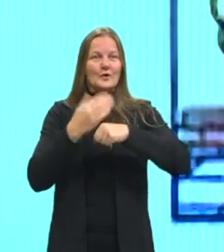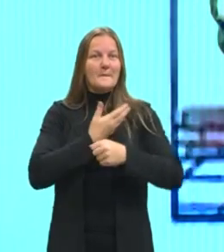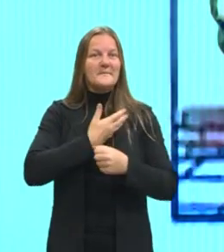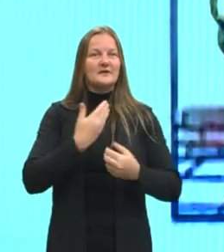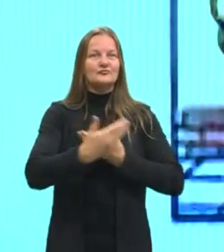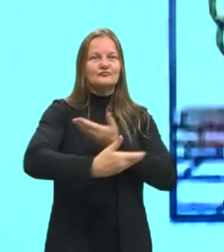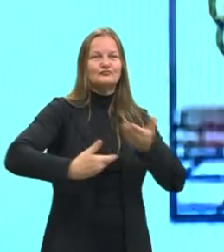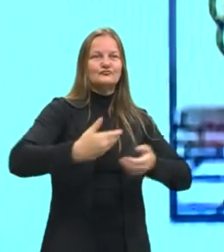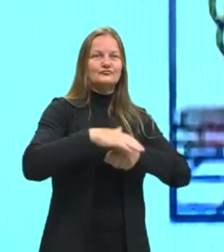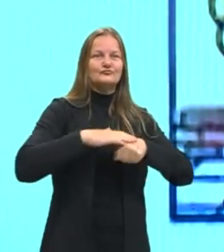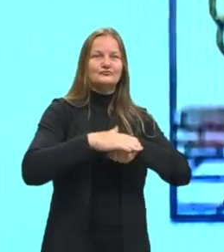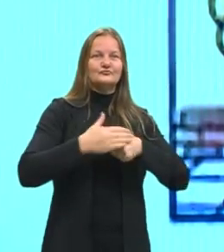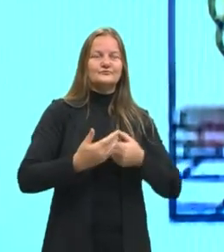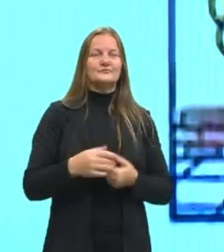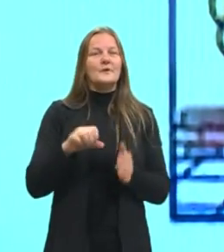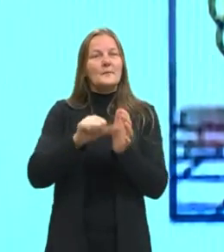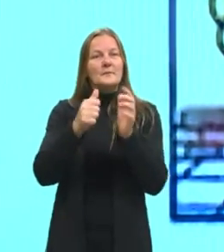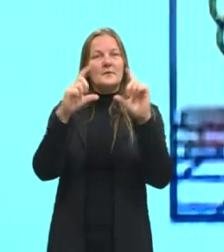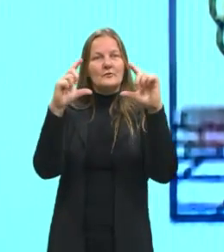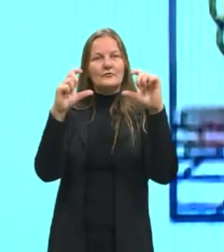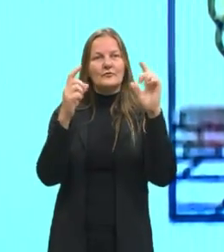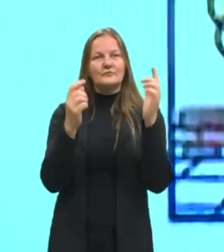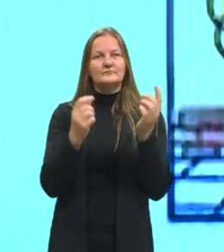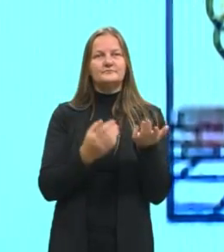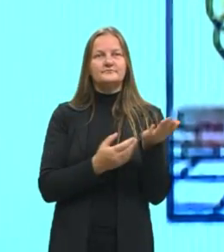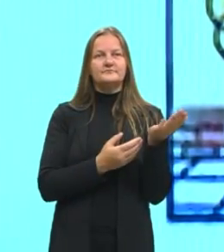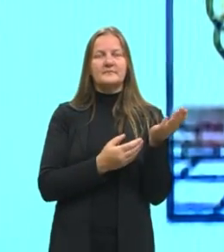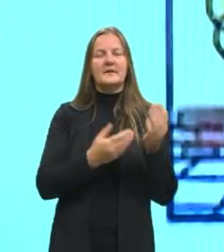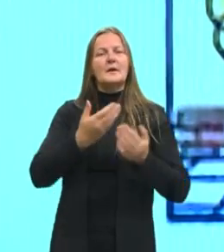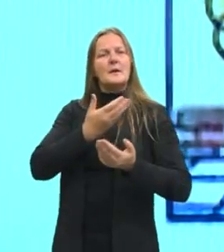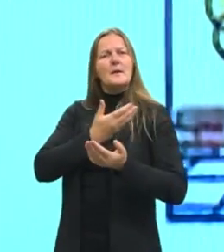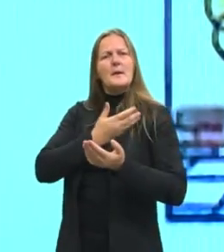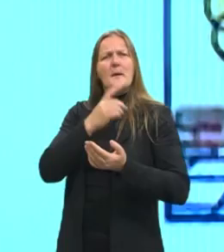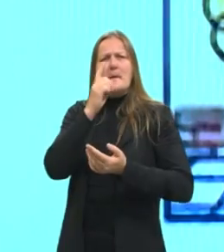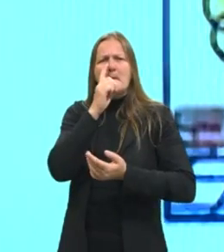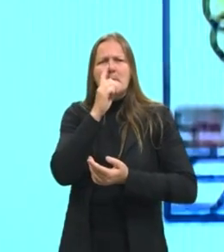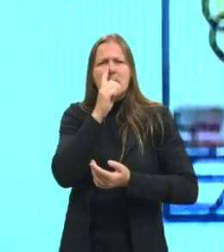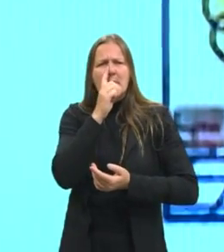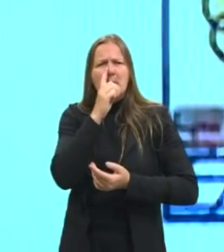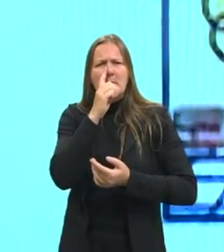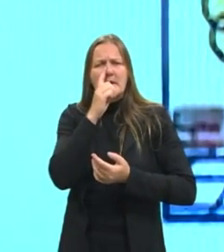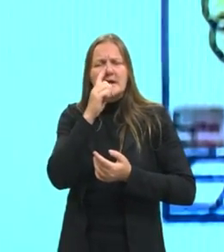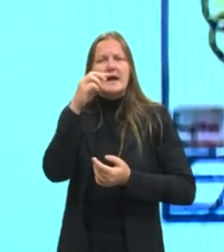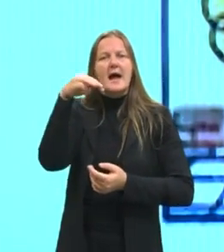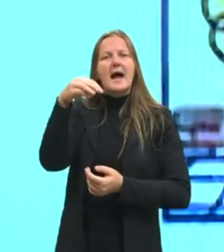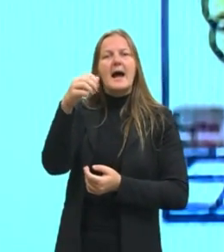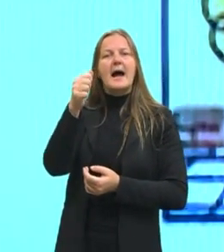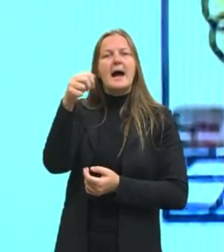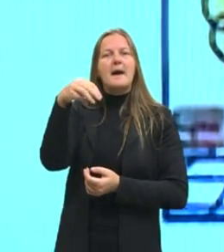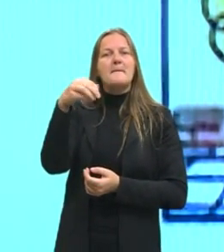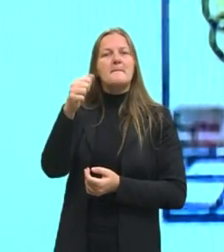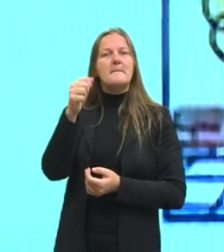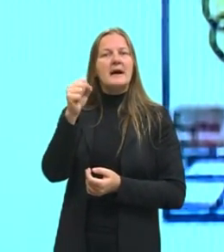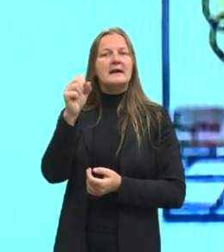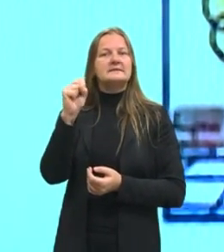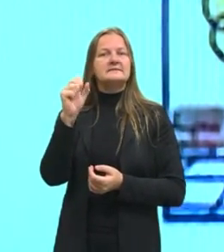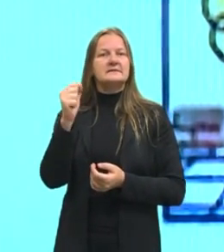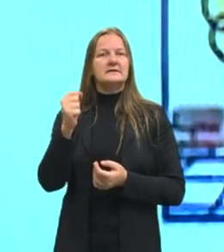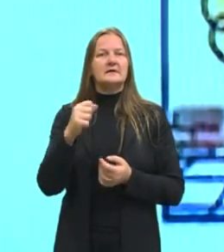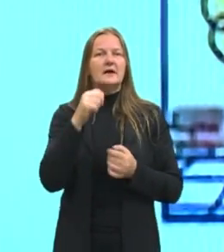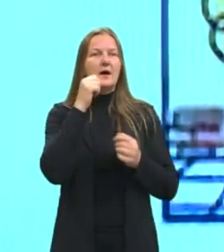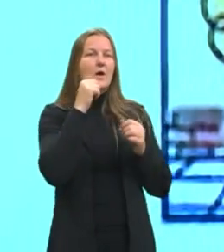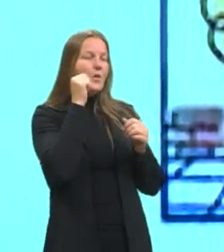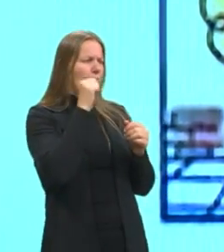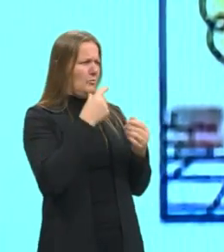No primeiro quadrinho, a amiga diz, minha mãe amassa. A Mafalda responde,